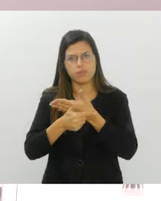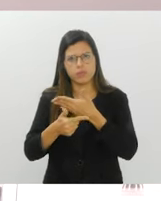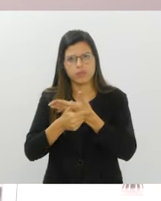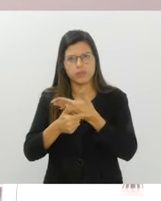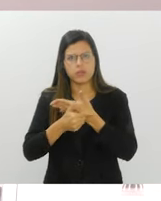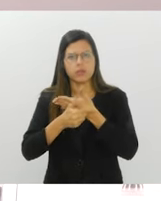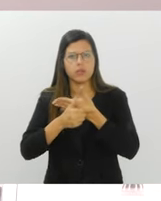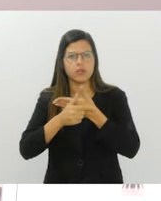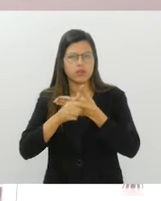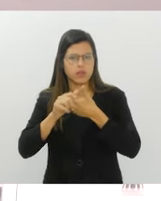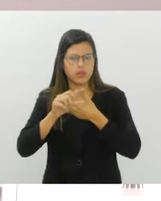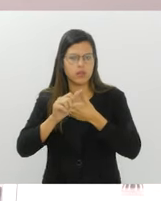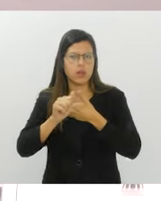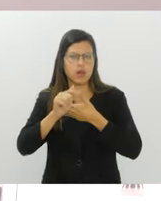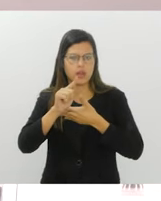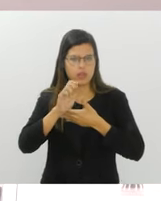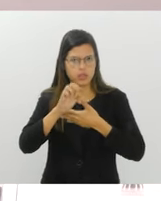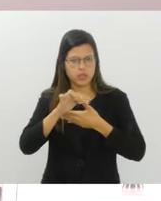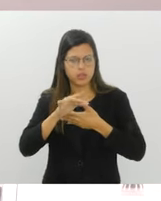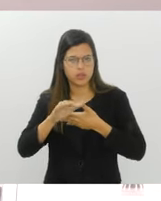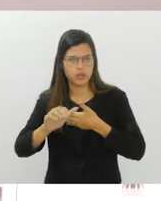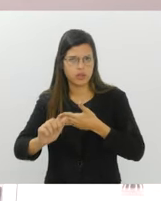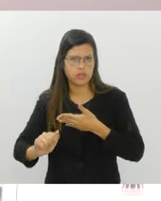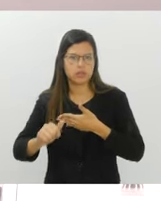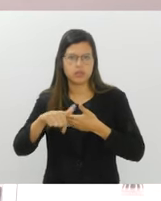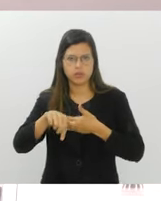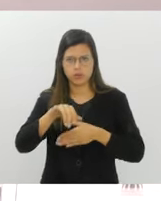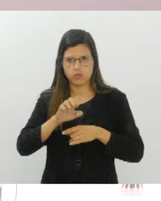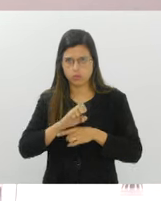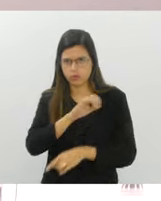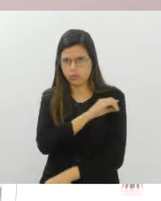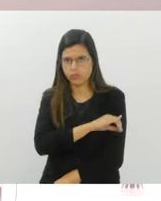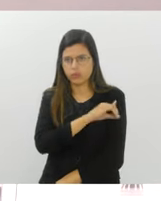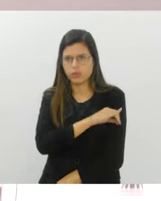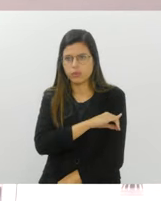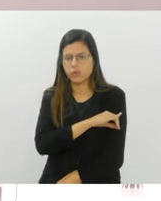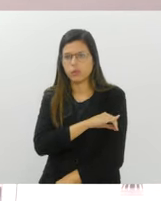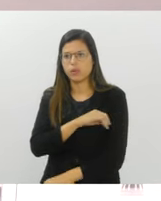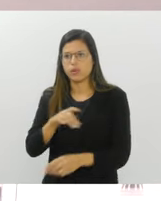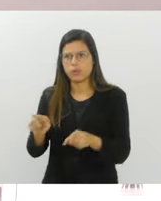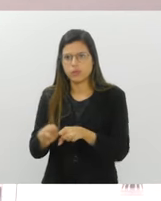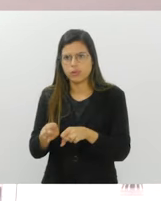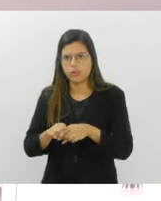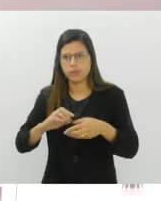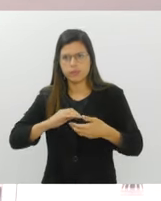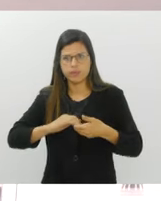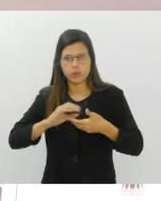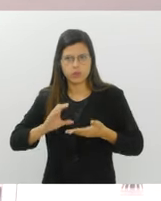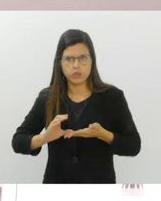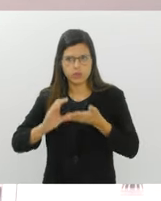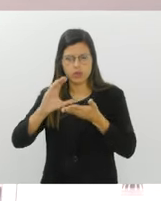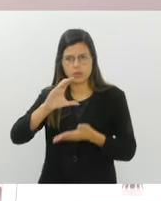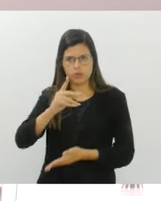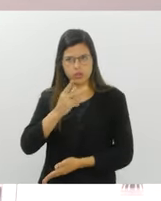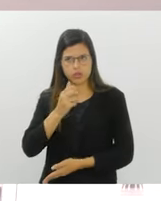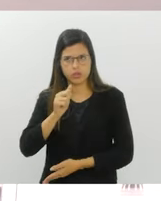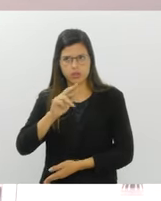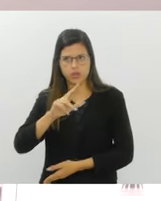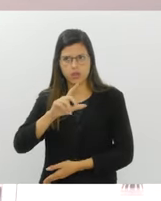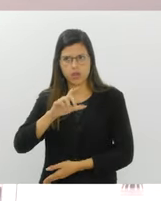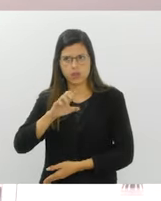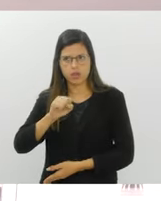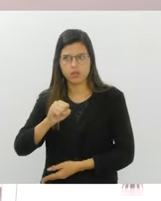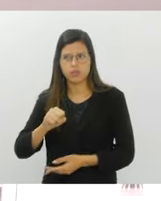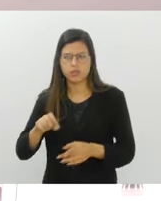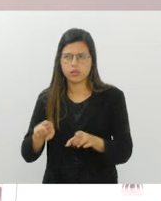agência reguladora no Estado do Rio de Janeiro. Saudar aqui meus colegas, conselheiro Charles Batista e Vicente Loureiro, para quem depois eu também vou